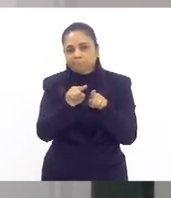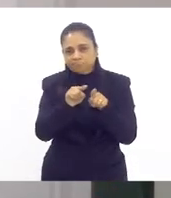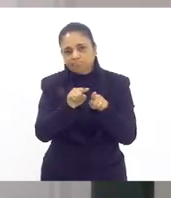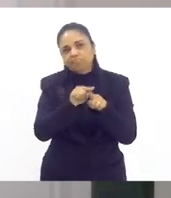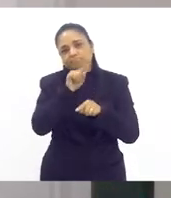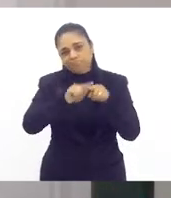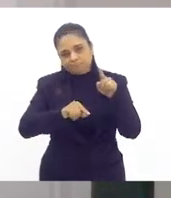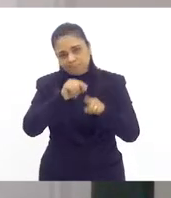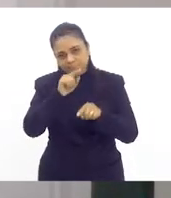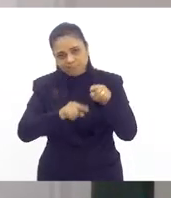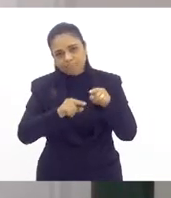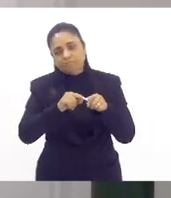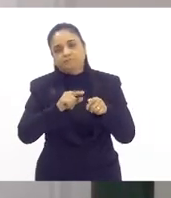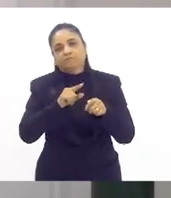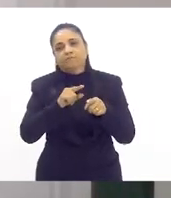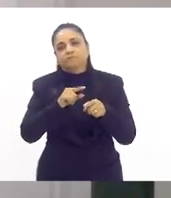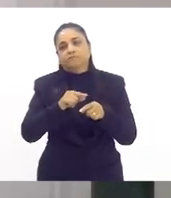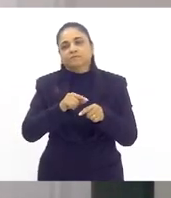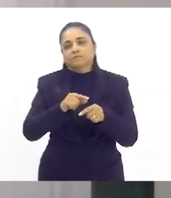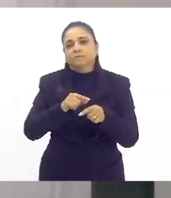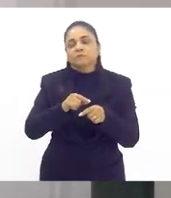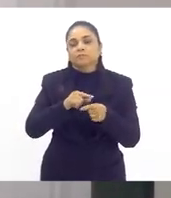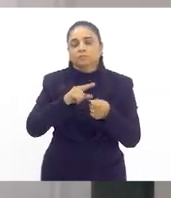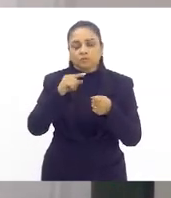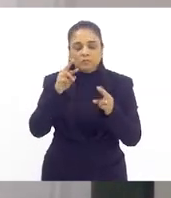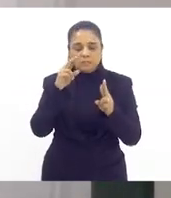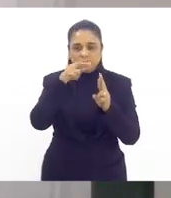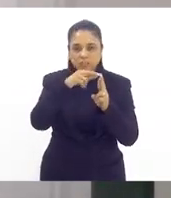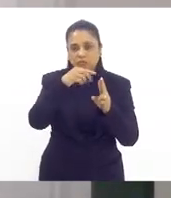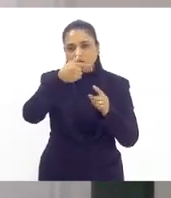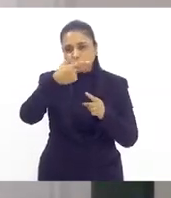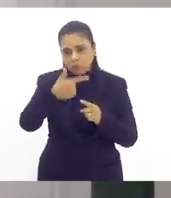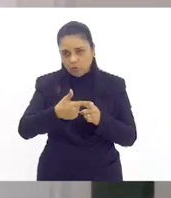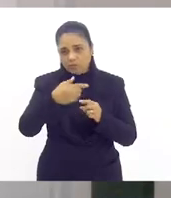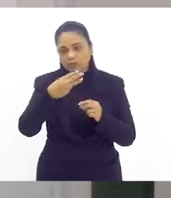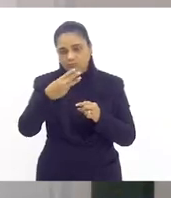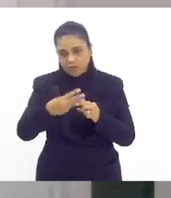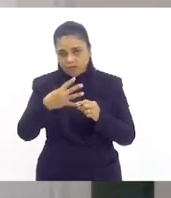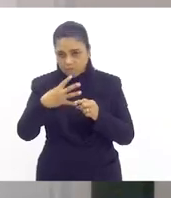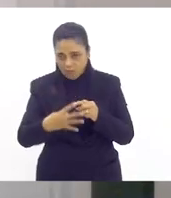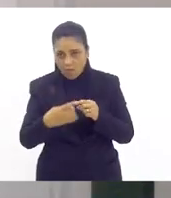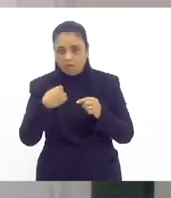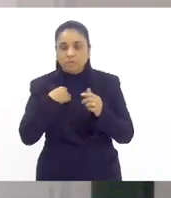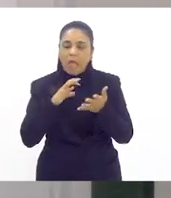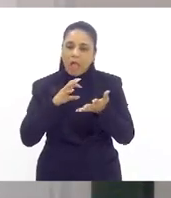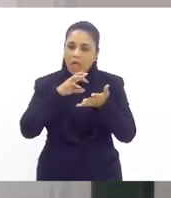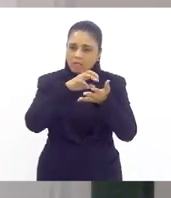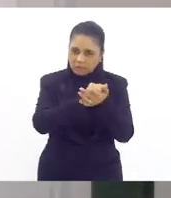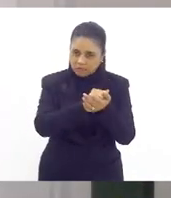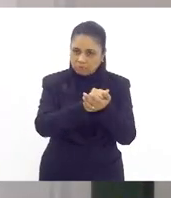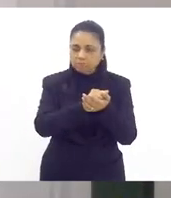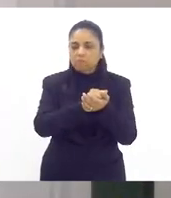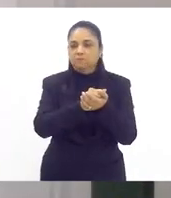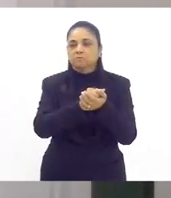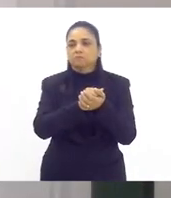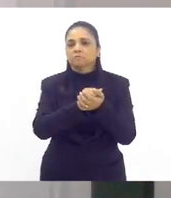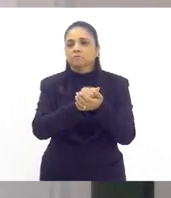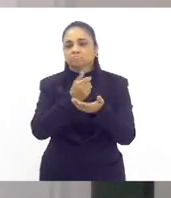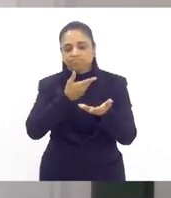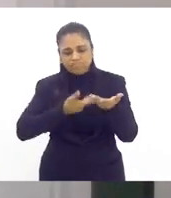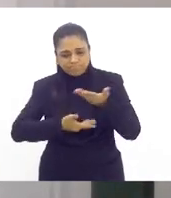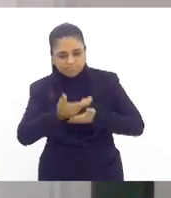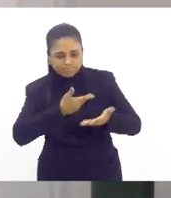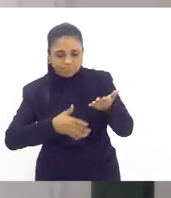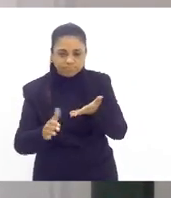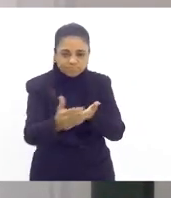pro inciso 3 questão preciso dois então eu só queria registrar que a gente tá com esse a gente fez essa parte de dados